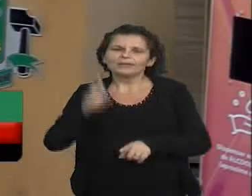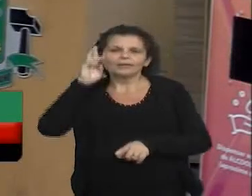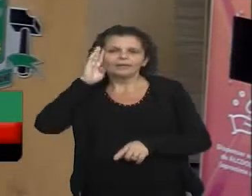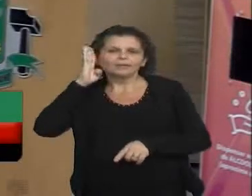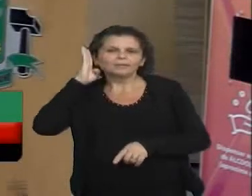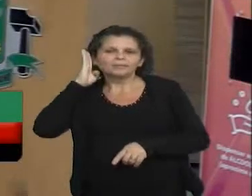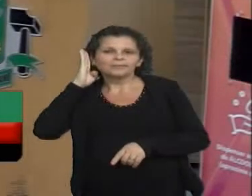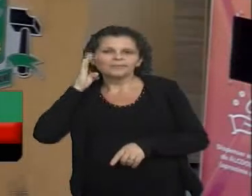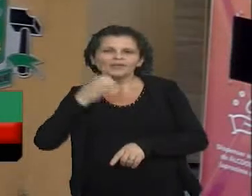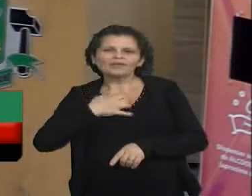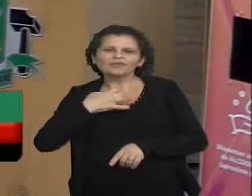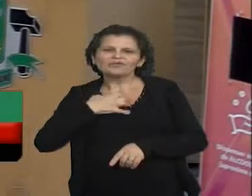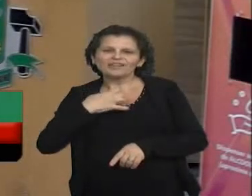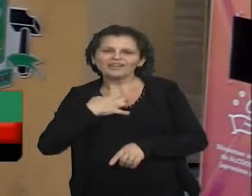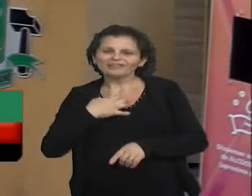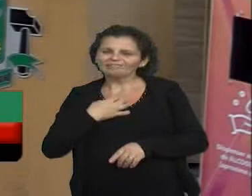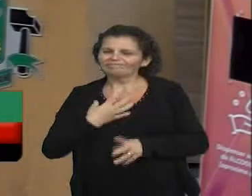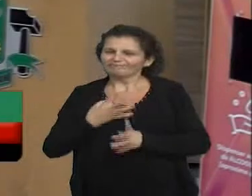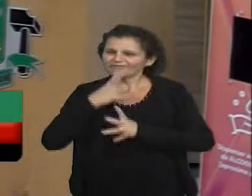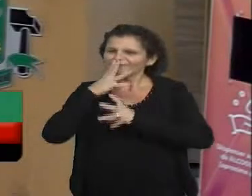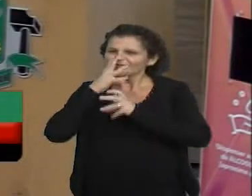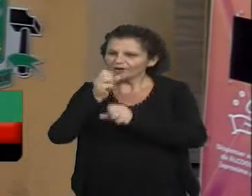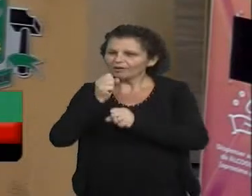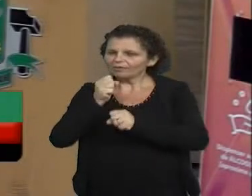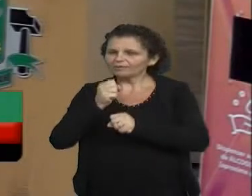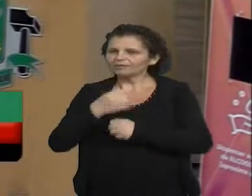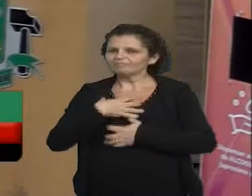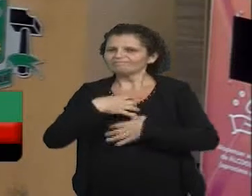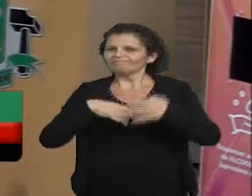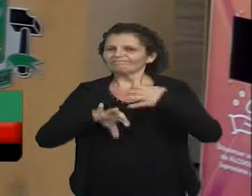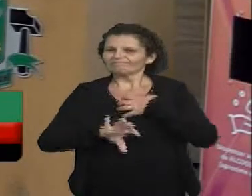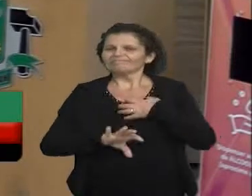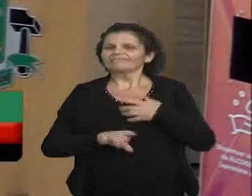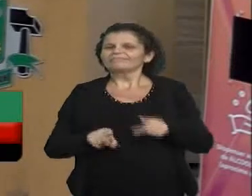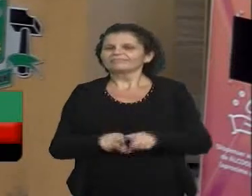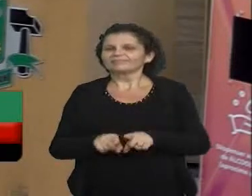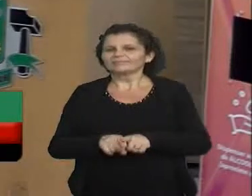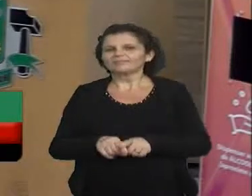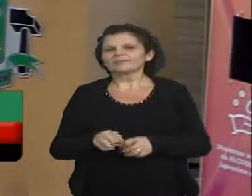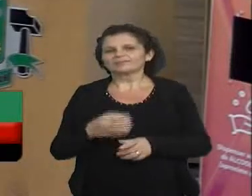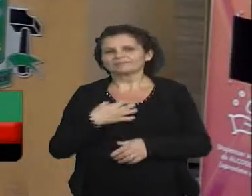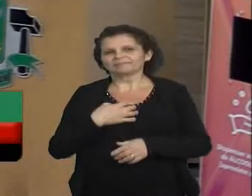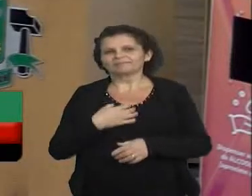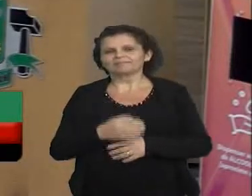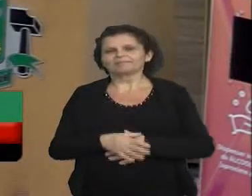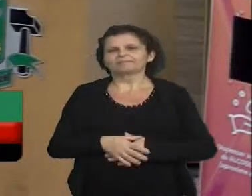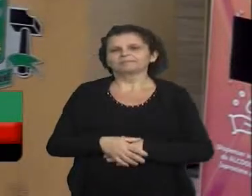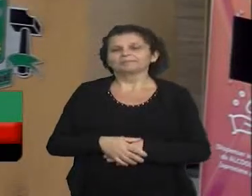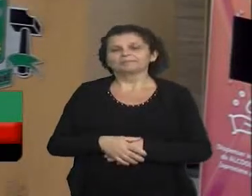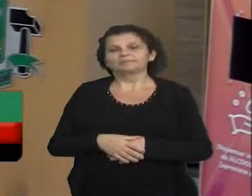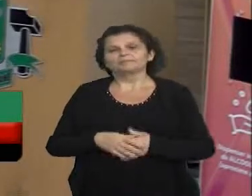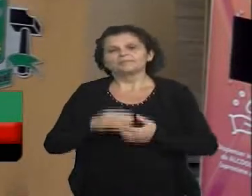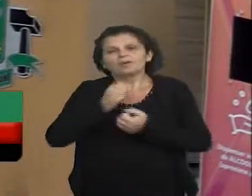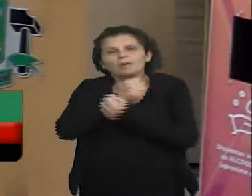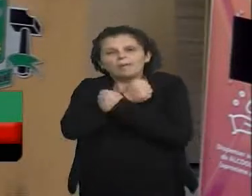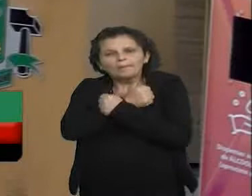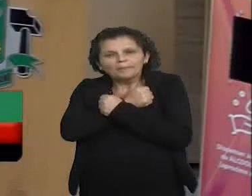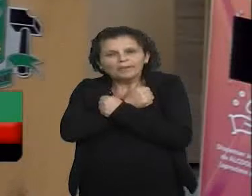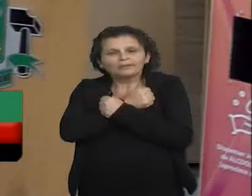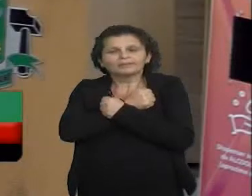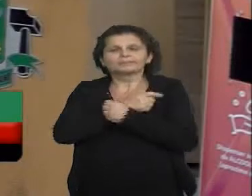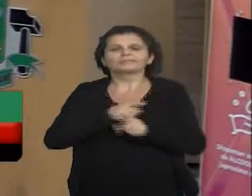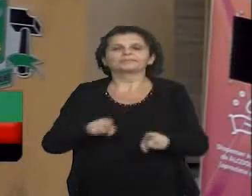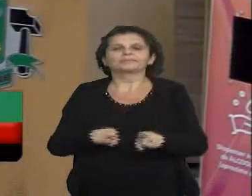tem uma personalidade marcante, forte, então a gente sente falta, sim. Então, um grande abraço para ele que está